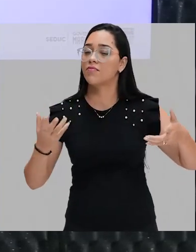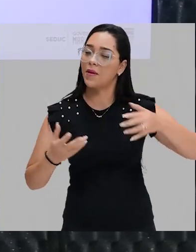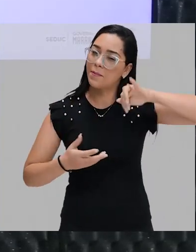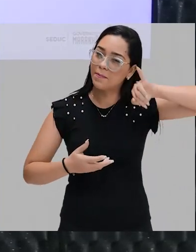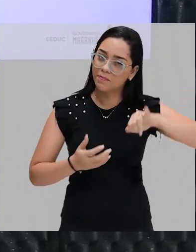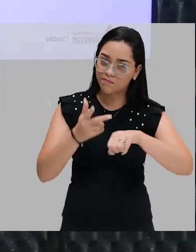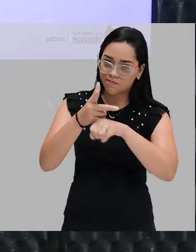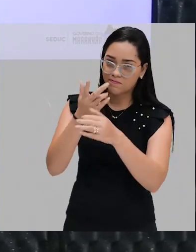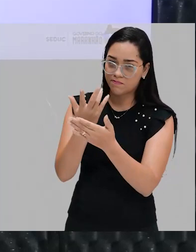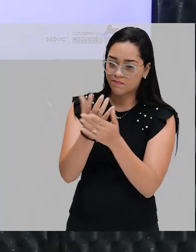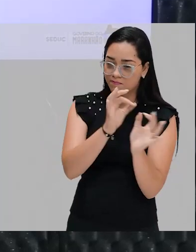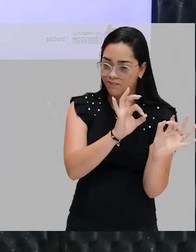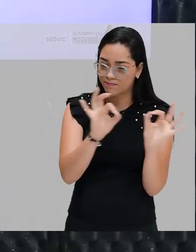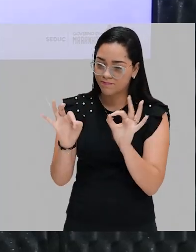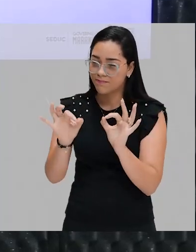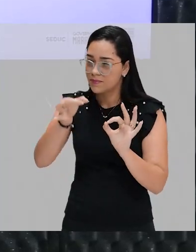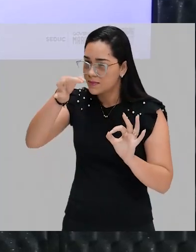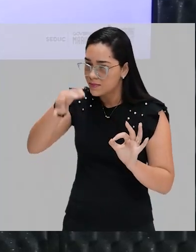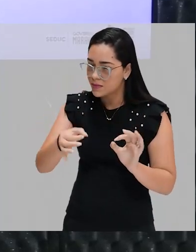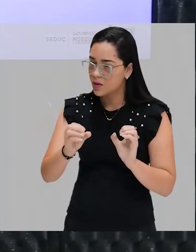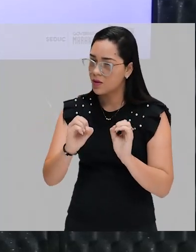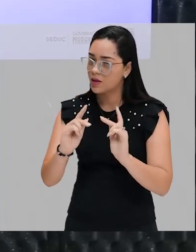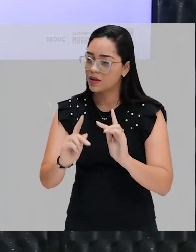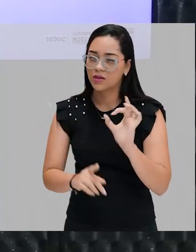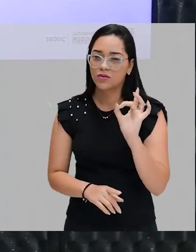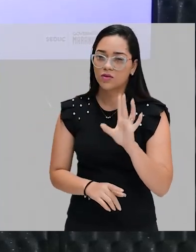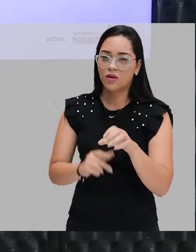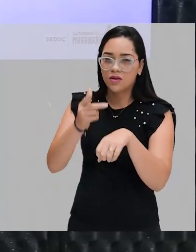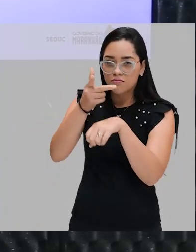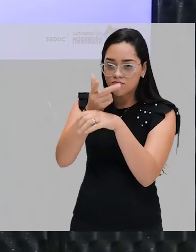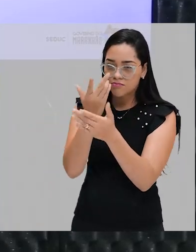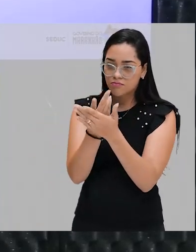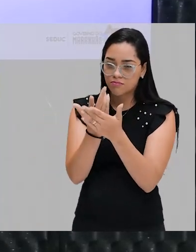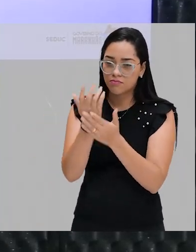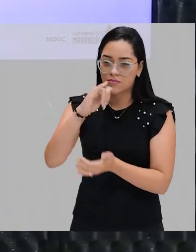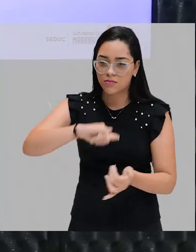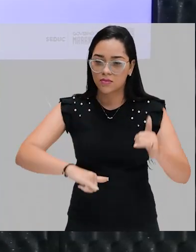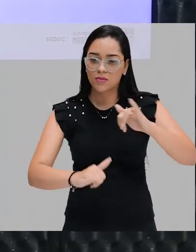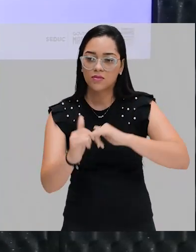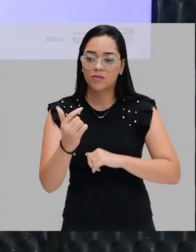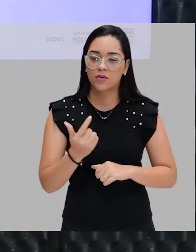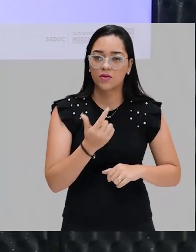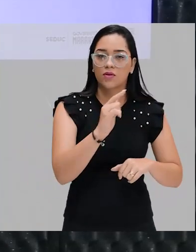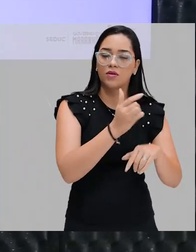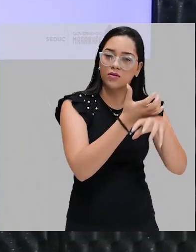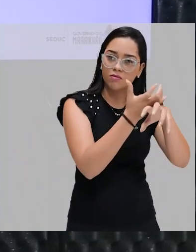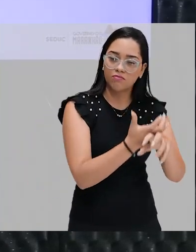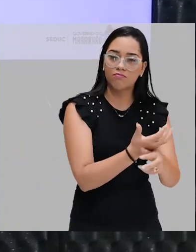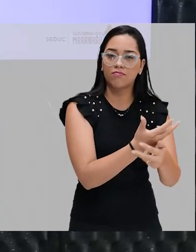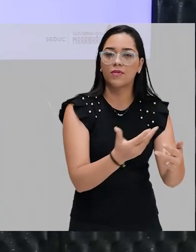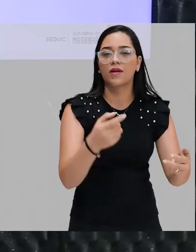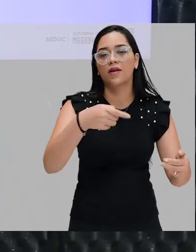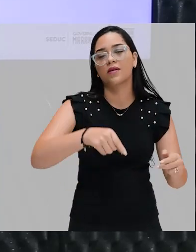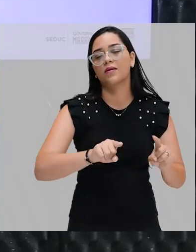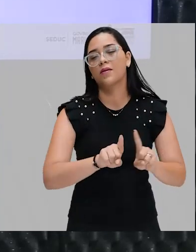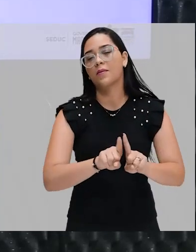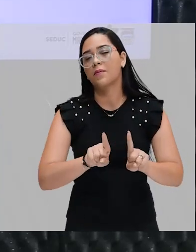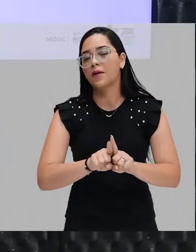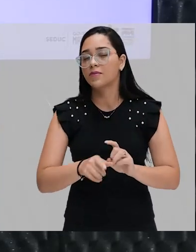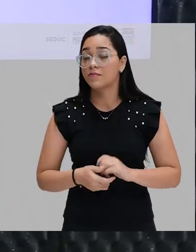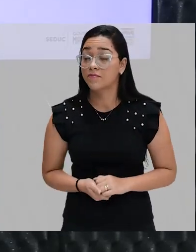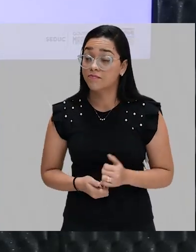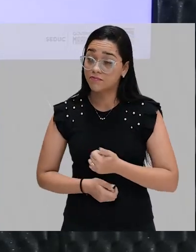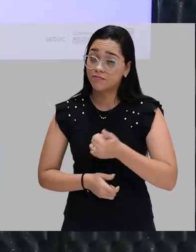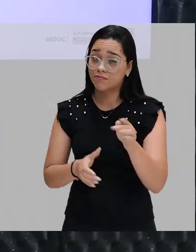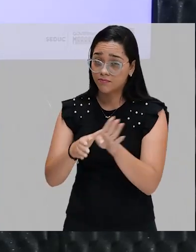nossas aulas, acompanhando direitinho, não apenas as aulas de Química, mas também dos outros componentes curriculares. E como primeira